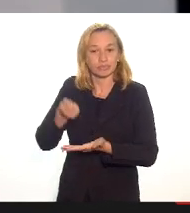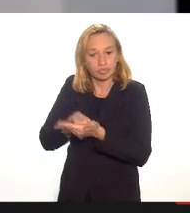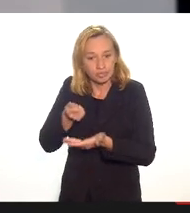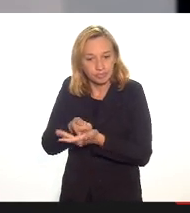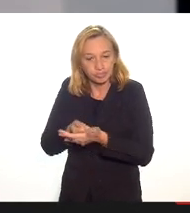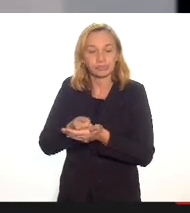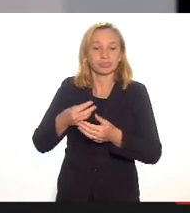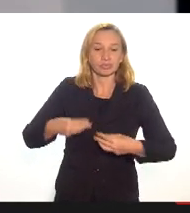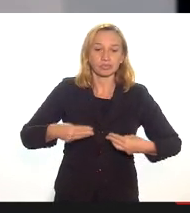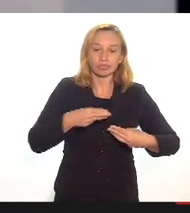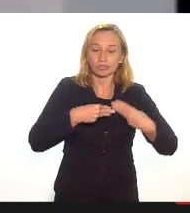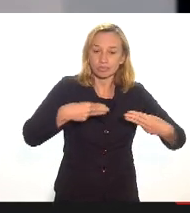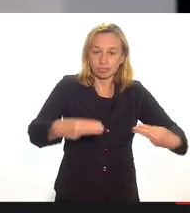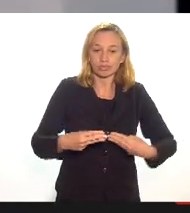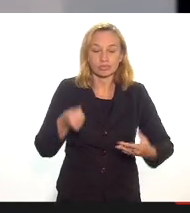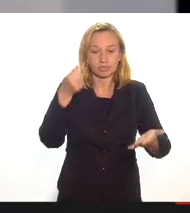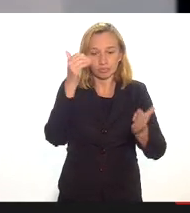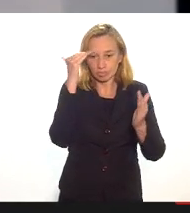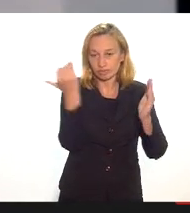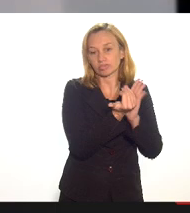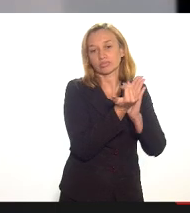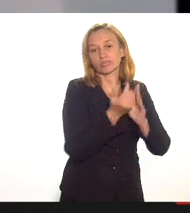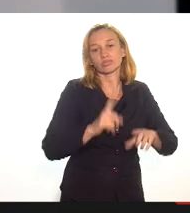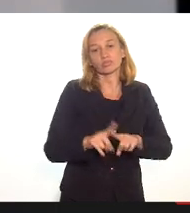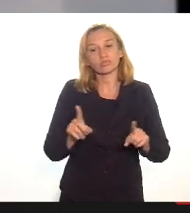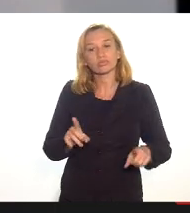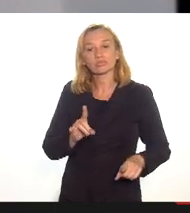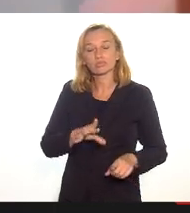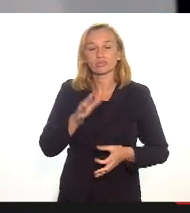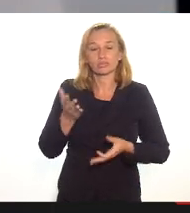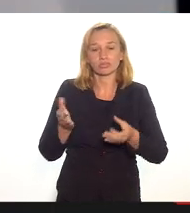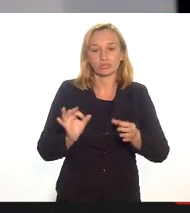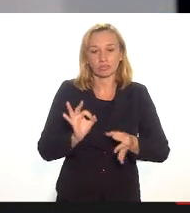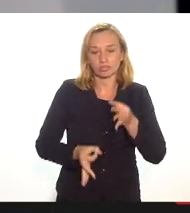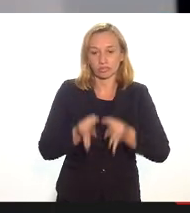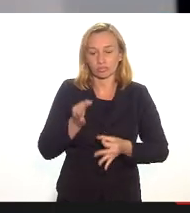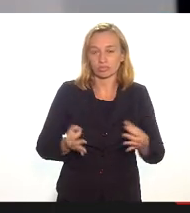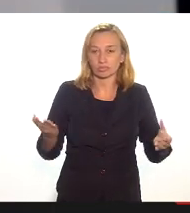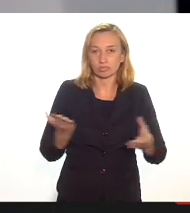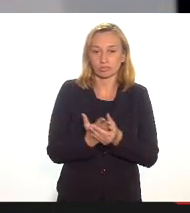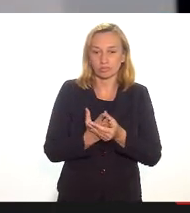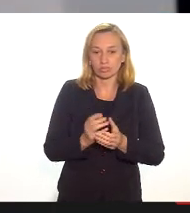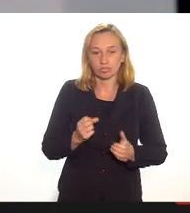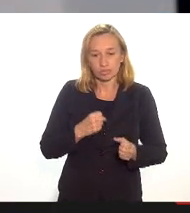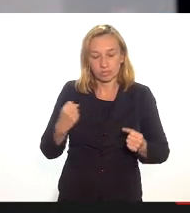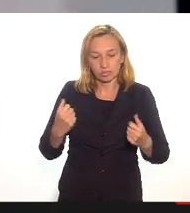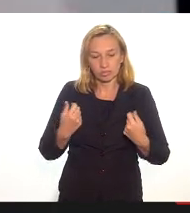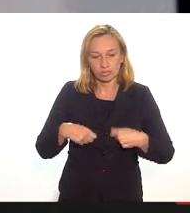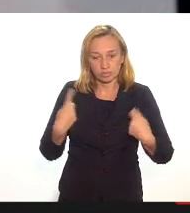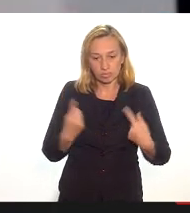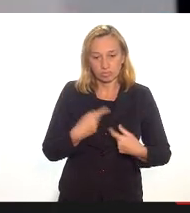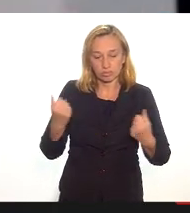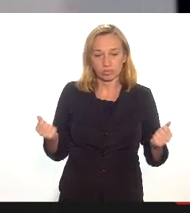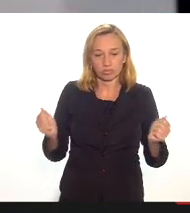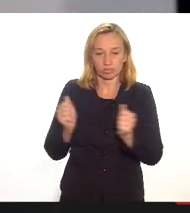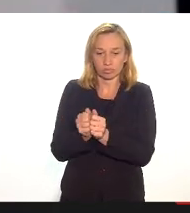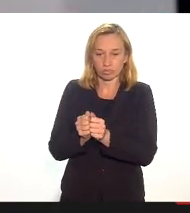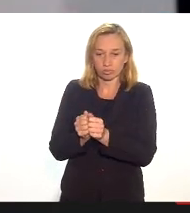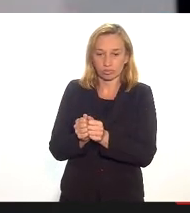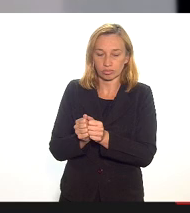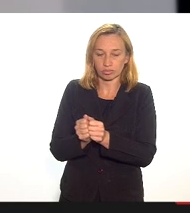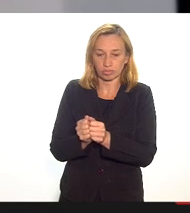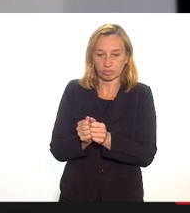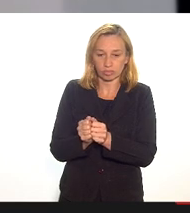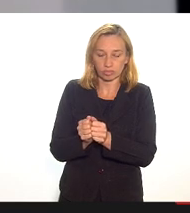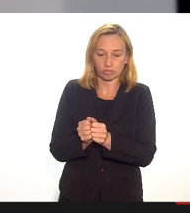o Ministério a cumprir. Então, são ações ganhas que nós devemos, em conjunto, as duas, tanto os parlamentares federais como a Assembleia, como a